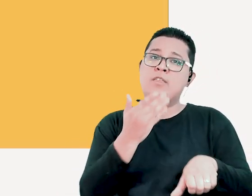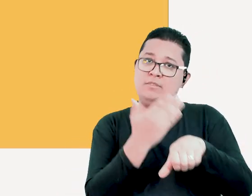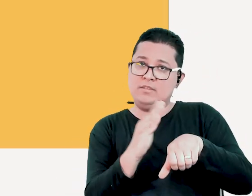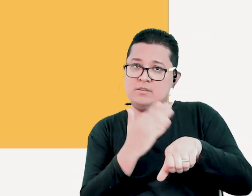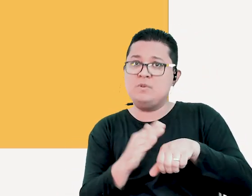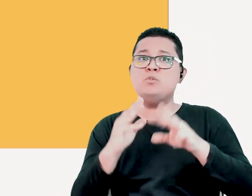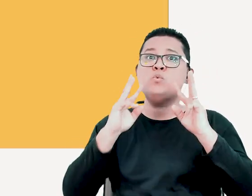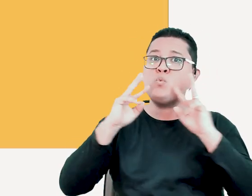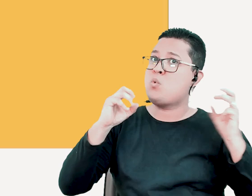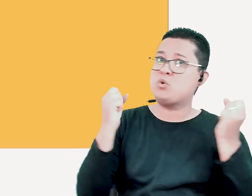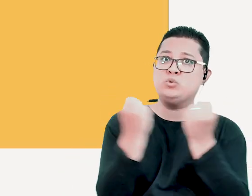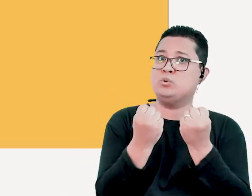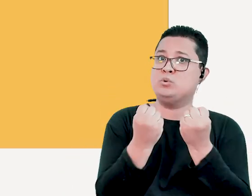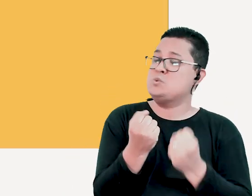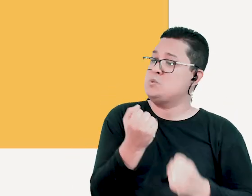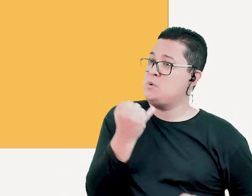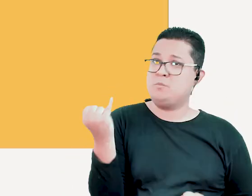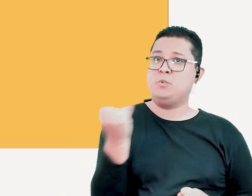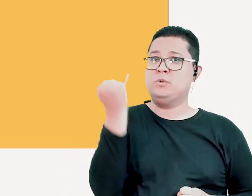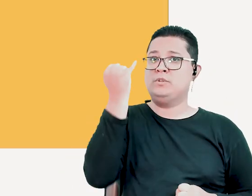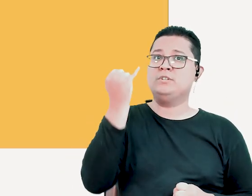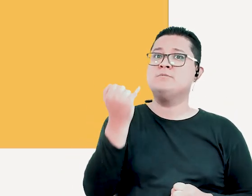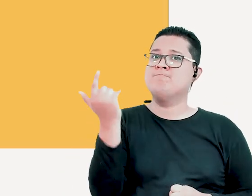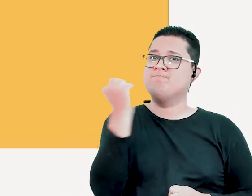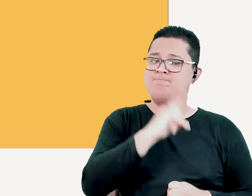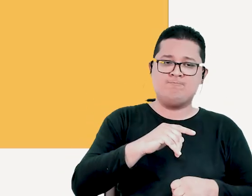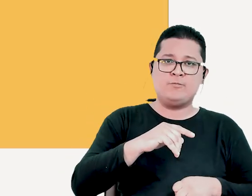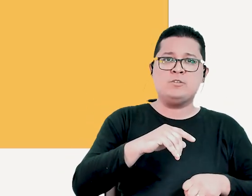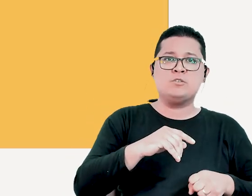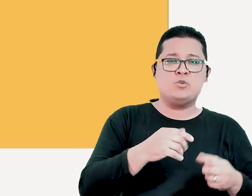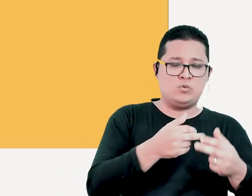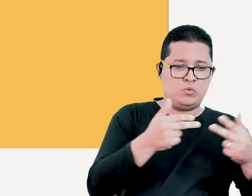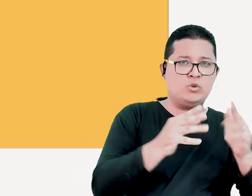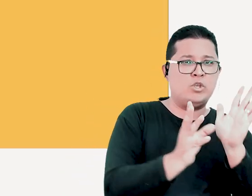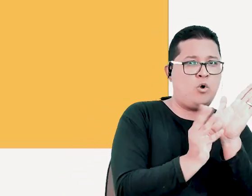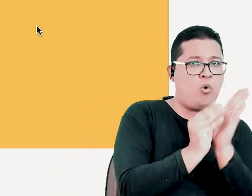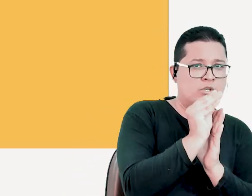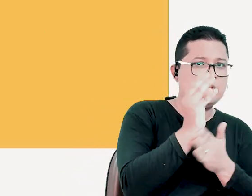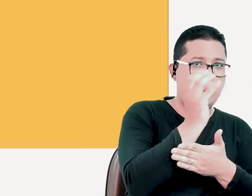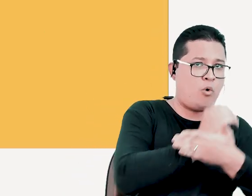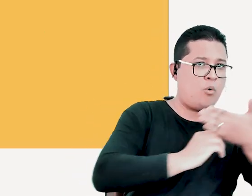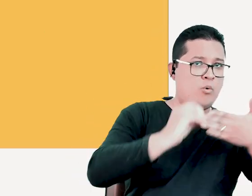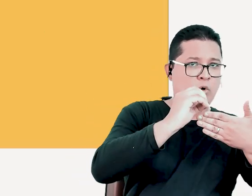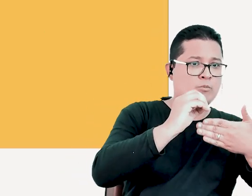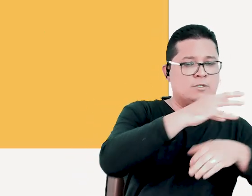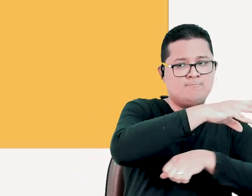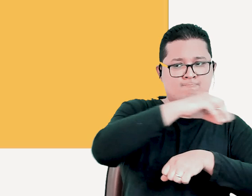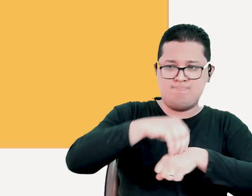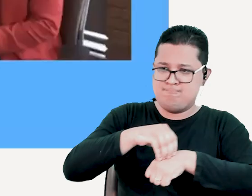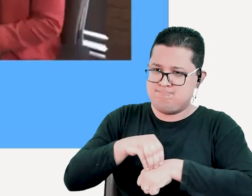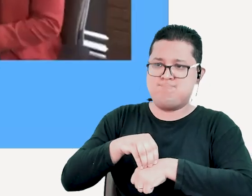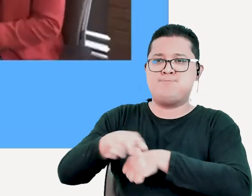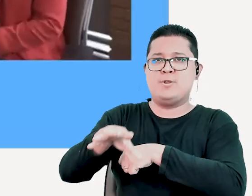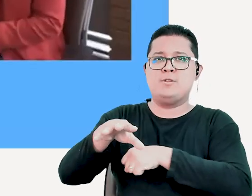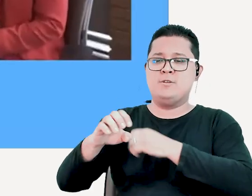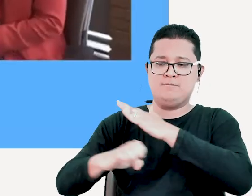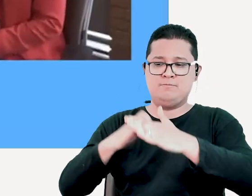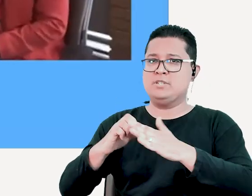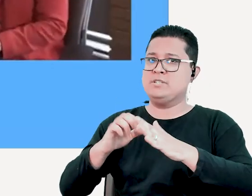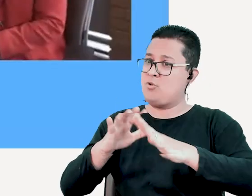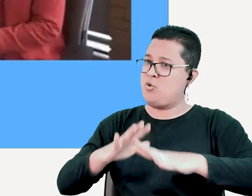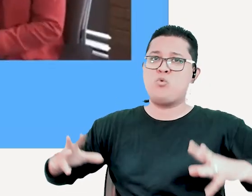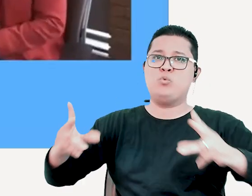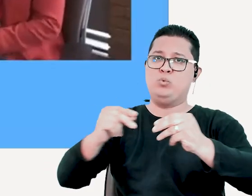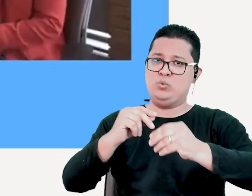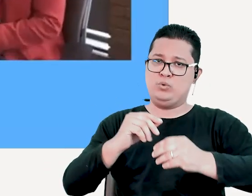a gente levar a palavra de Content Ops aí para a empresa como um todo, né? E aí, aqui, outro ponto também que é